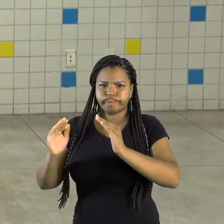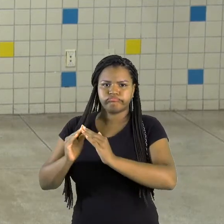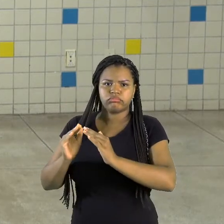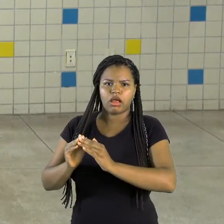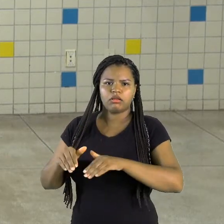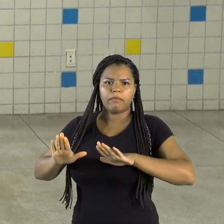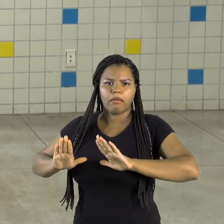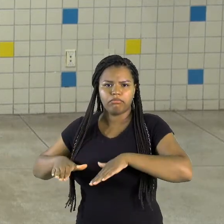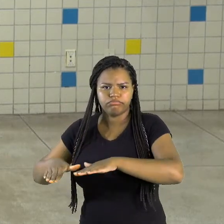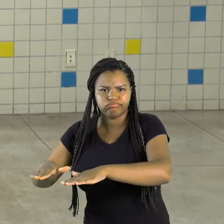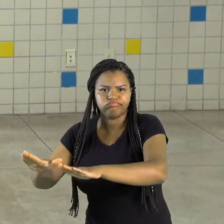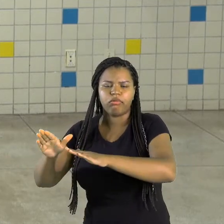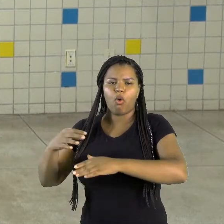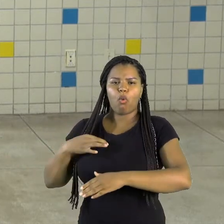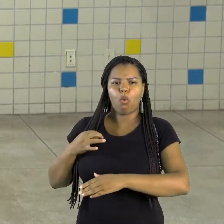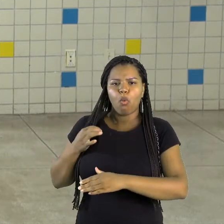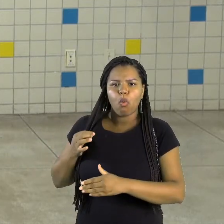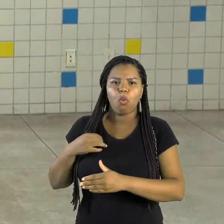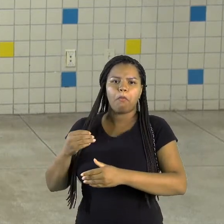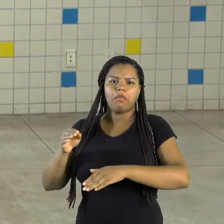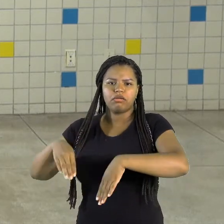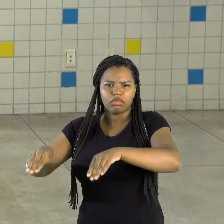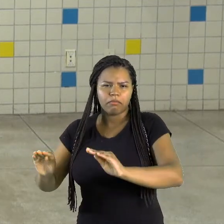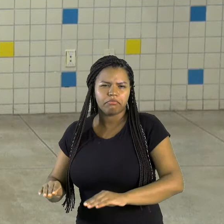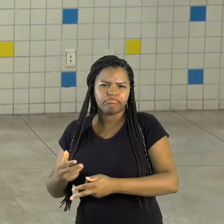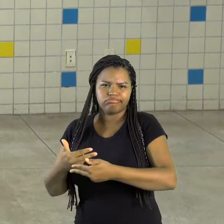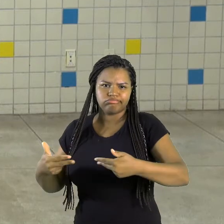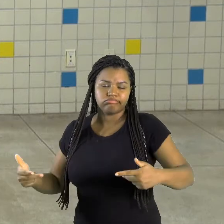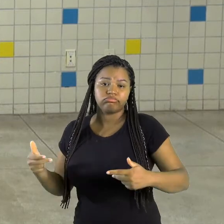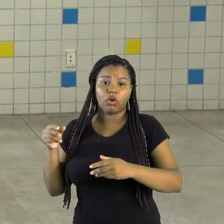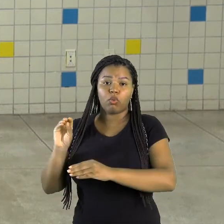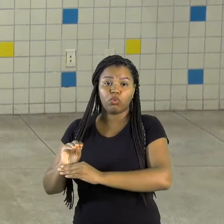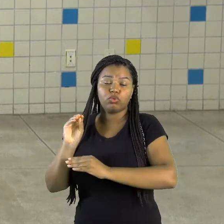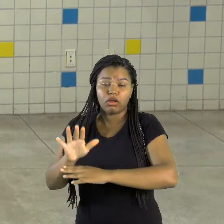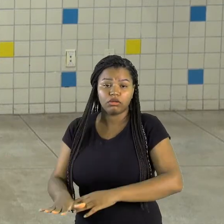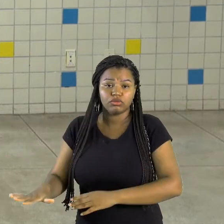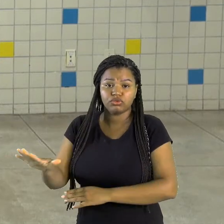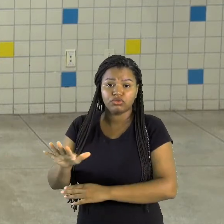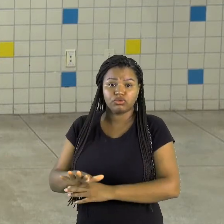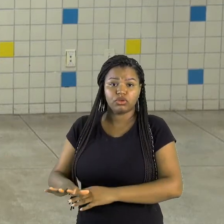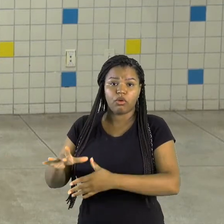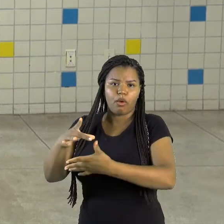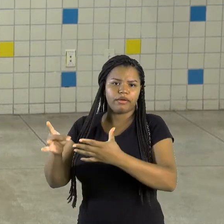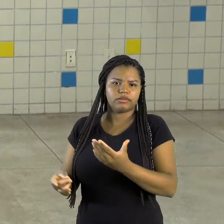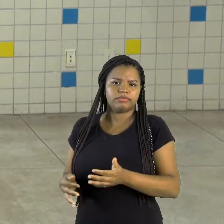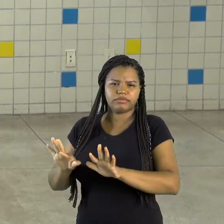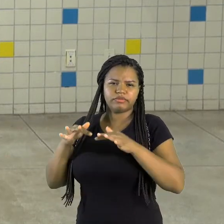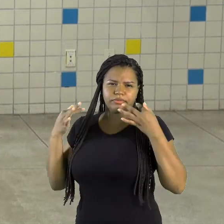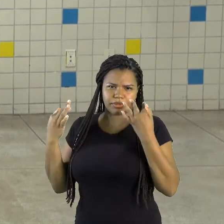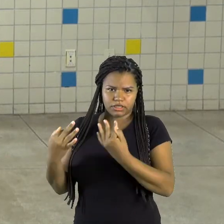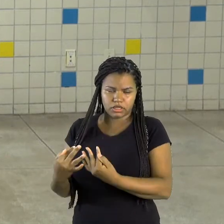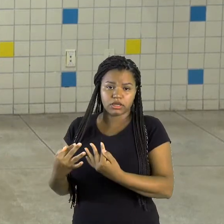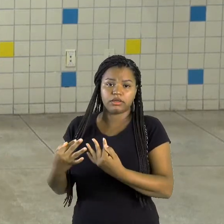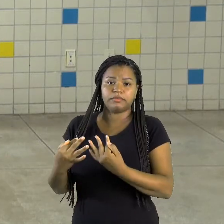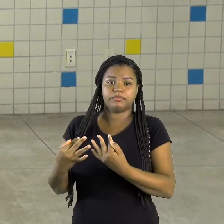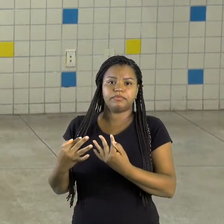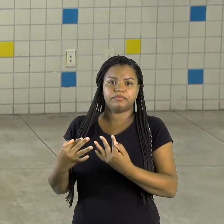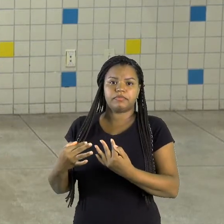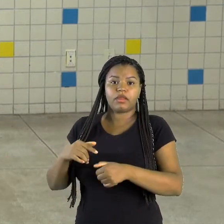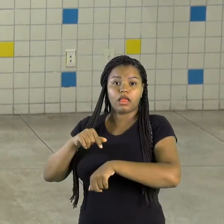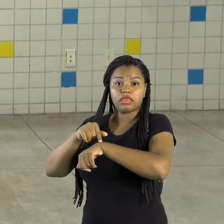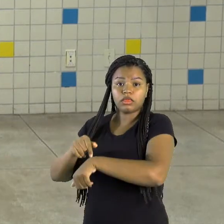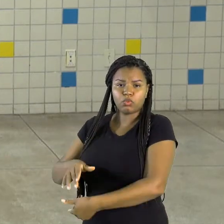tapeçaria, a tecer roupas e a ter um cuidado geral com os aspectos da família. No ato